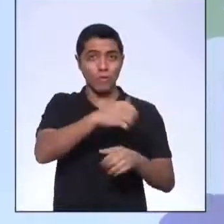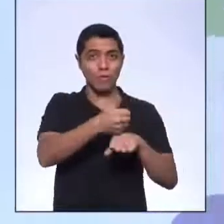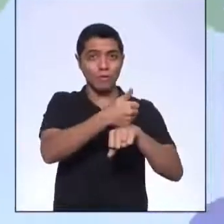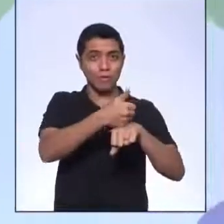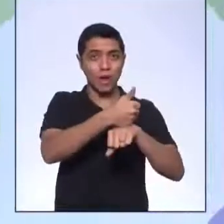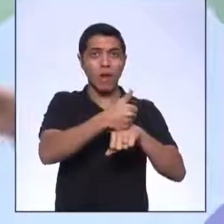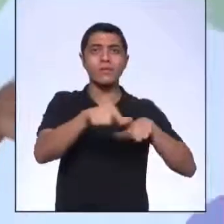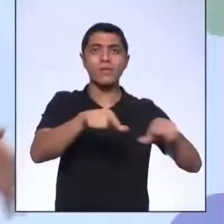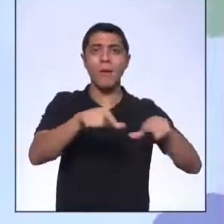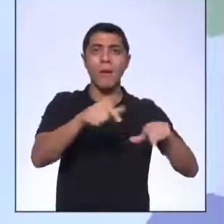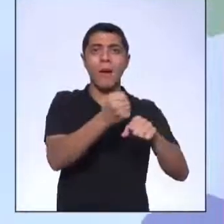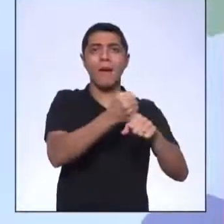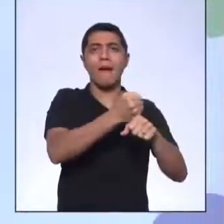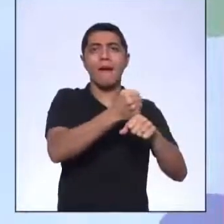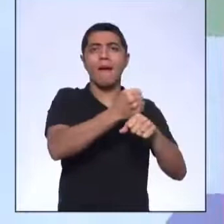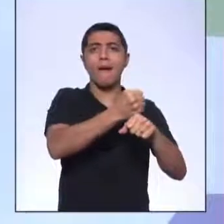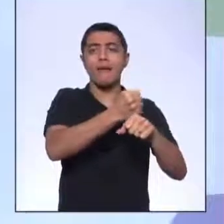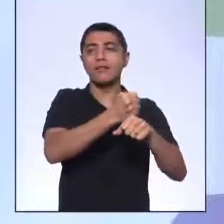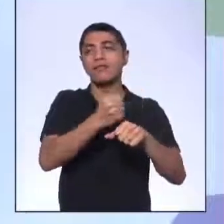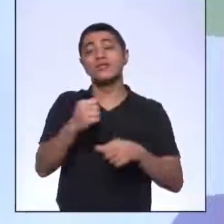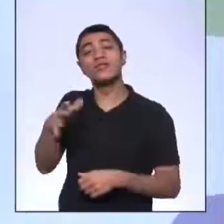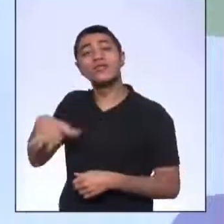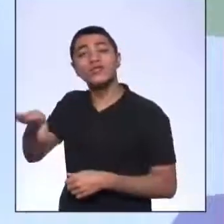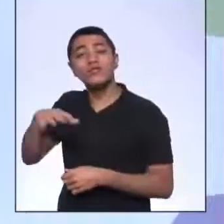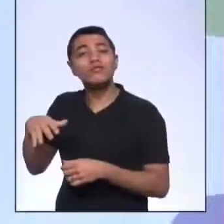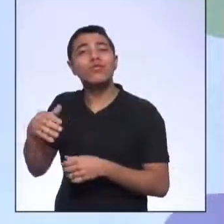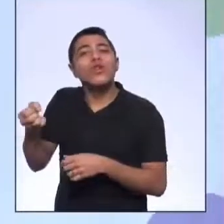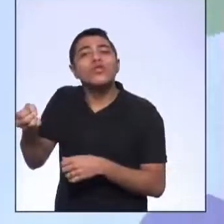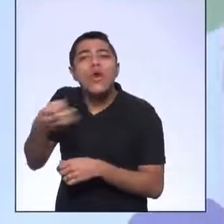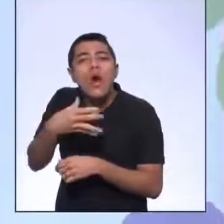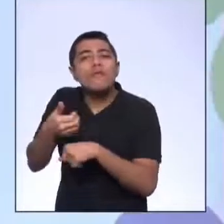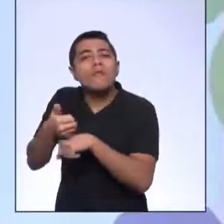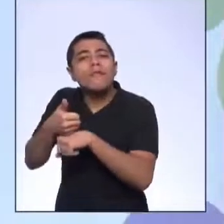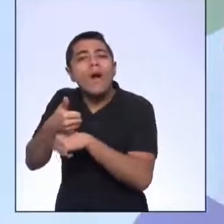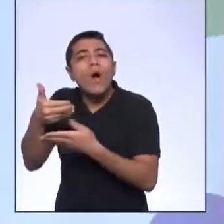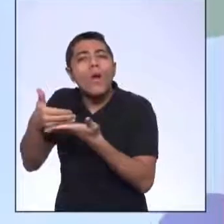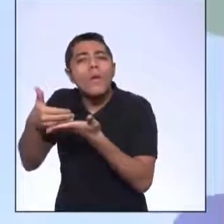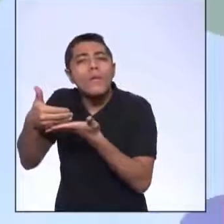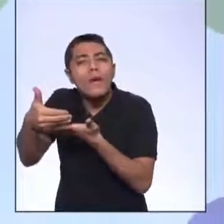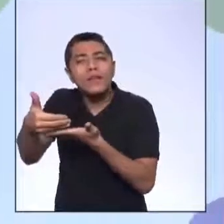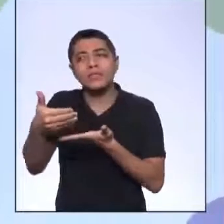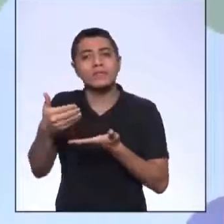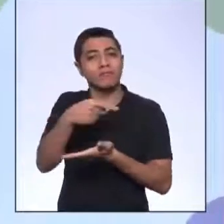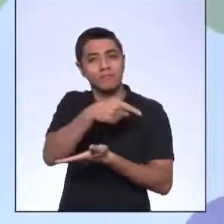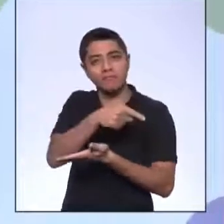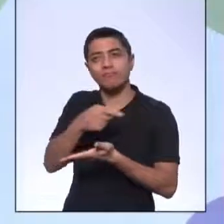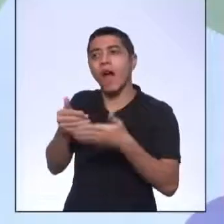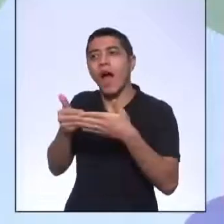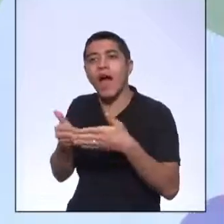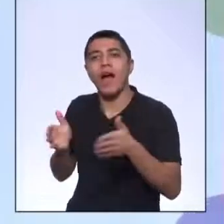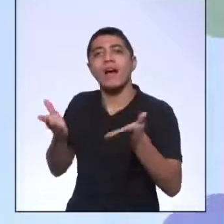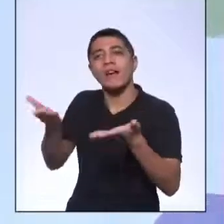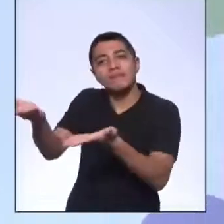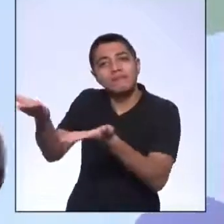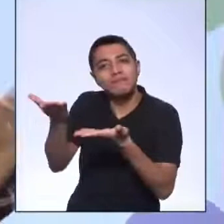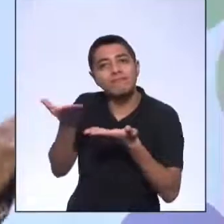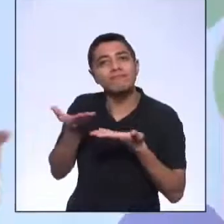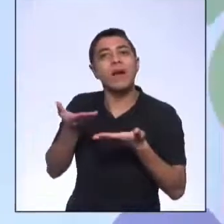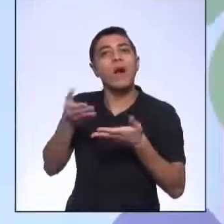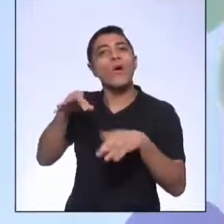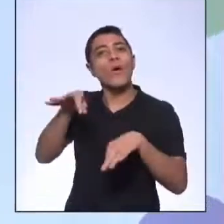abrindo aí né caminho para o pessoal novo que vem chegando aí você tem outros shoppings você tem oficinas